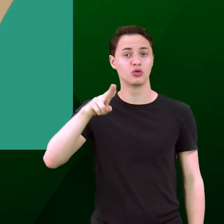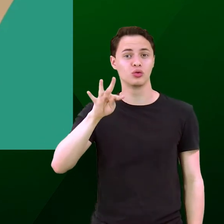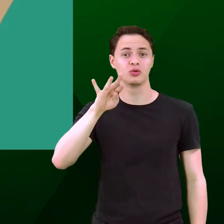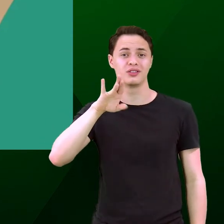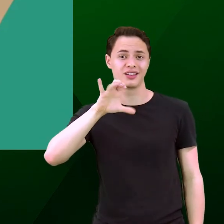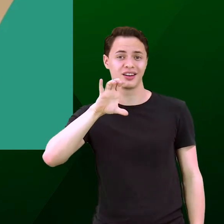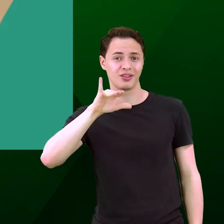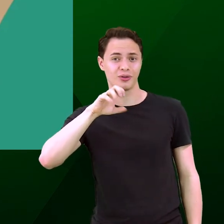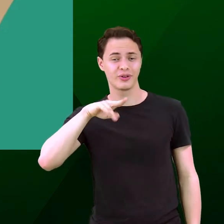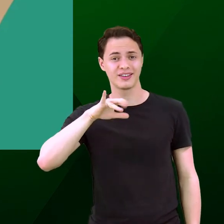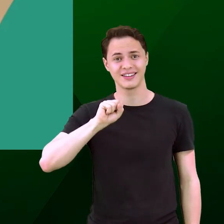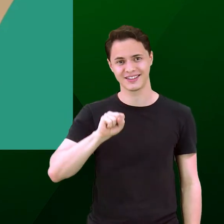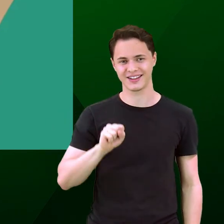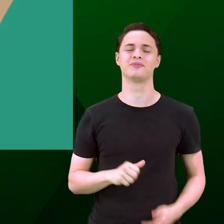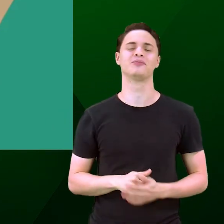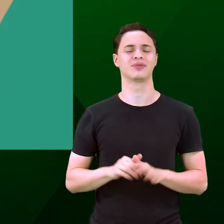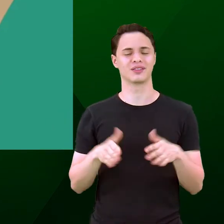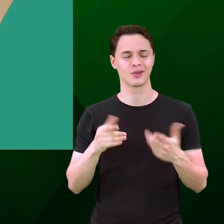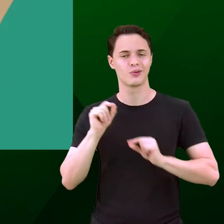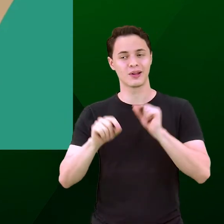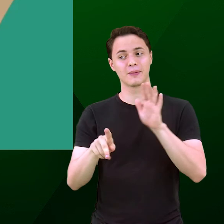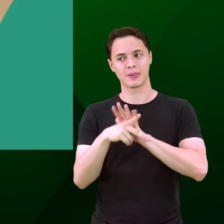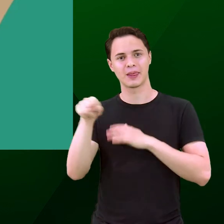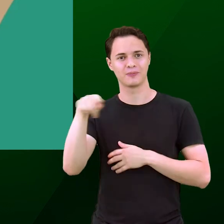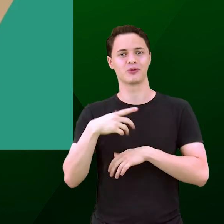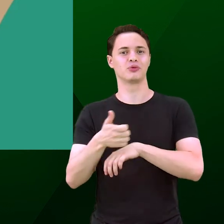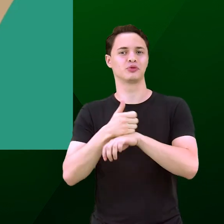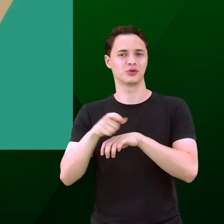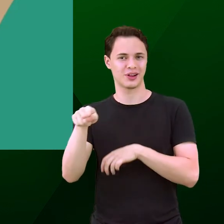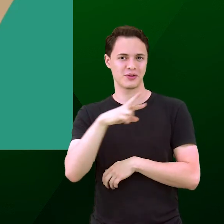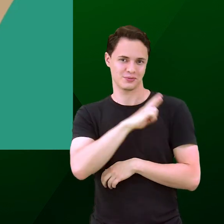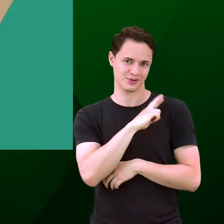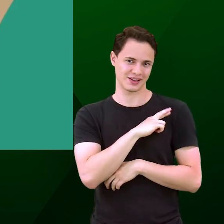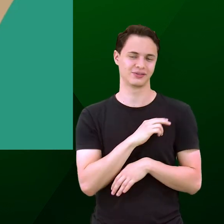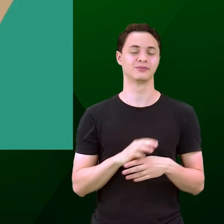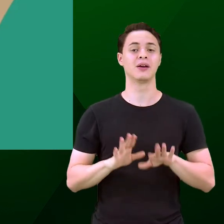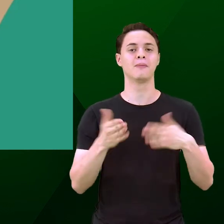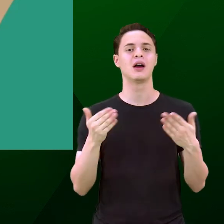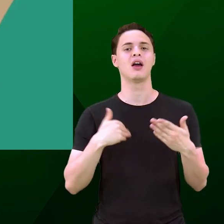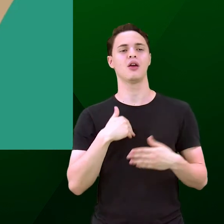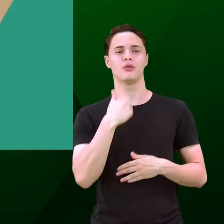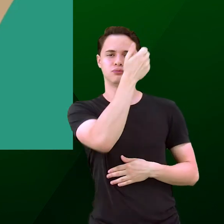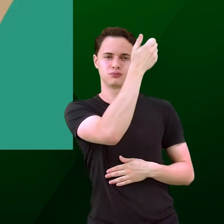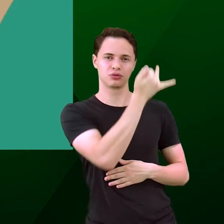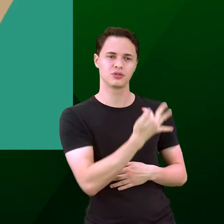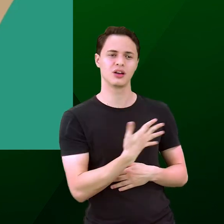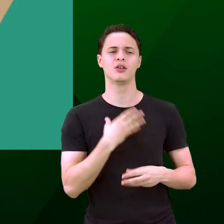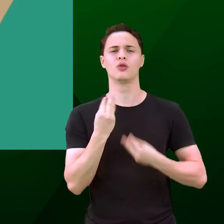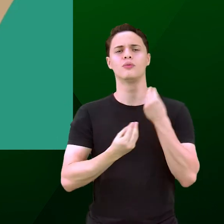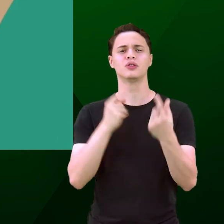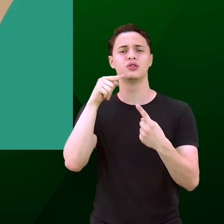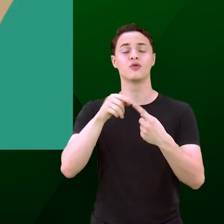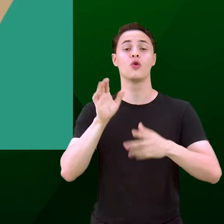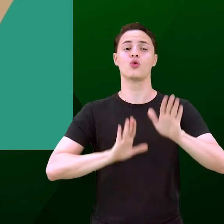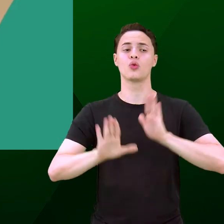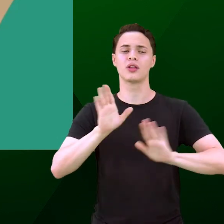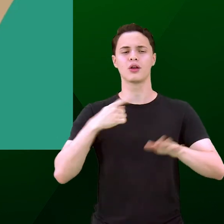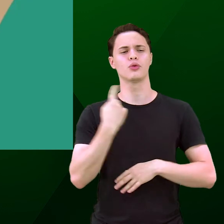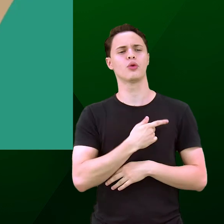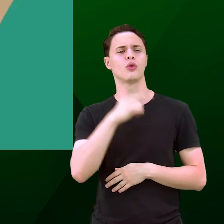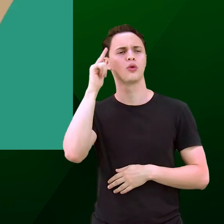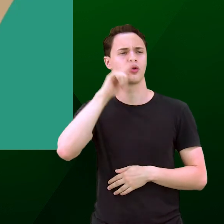e, consequentemente, no nosso desempenho. Então, tomem cuidado com esse excesso, tá? Sigam um planejamento até